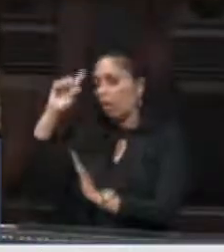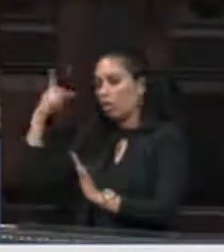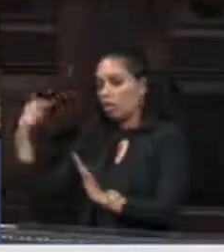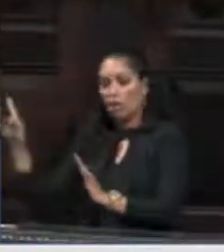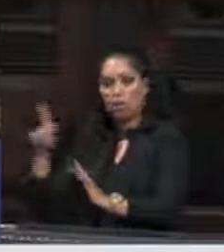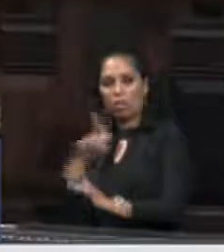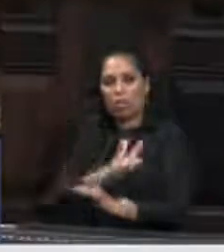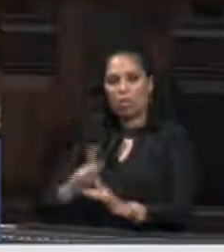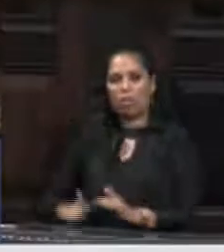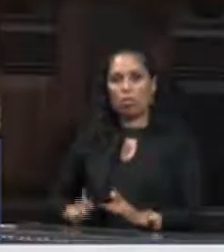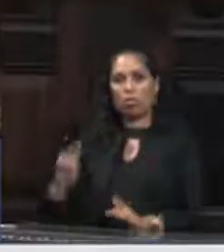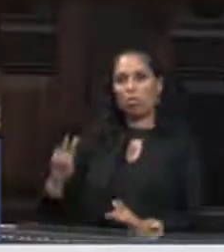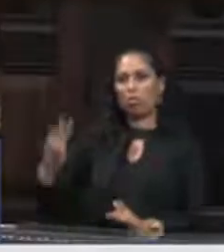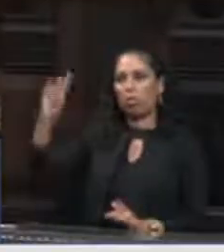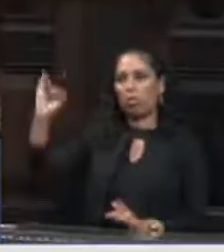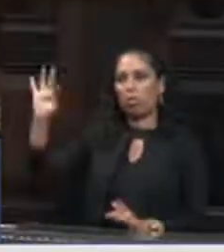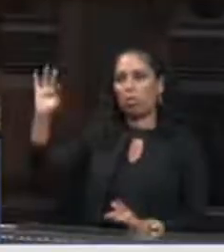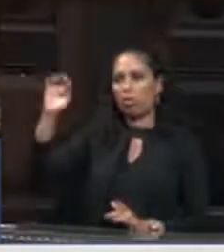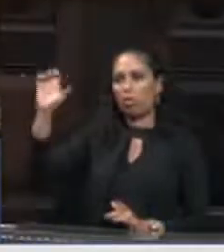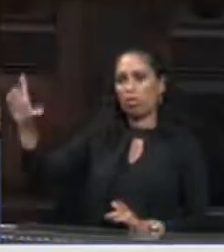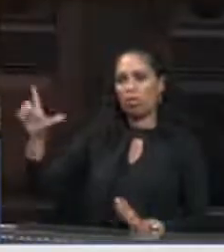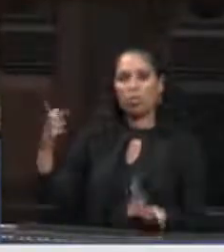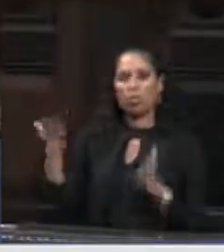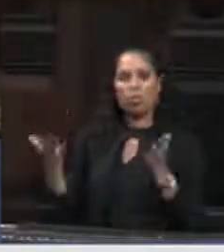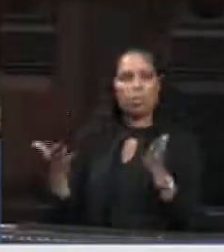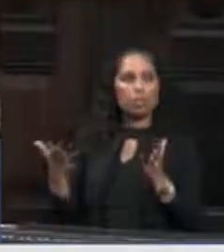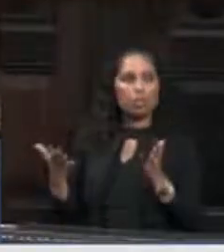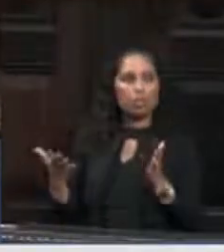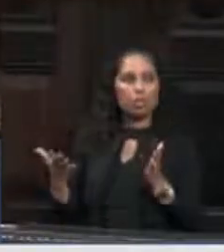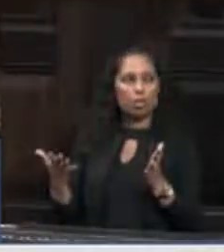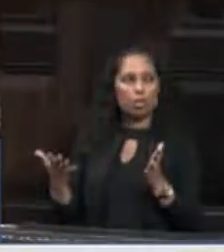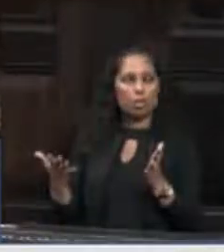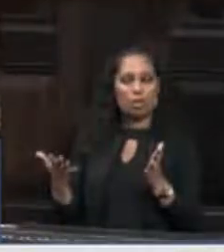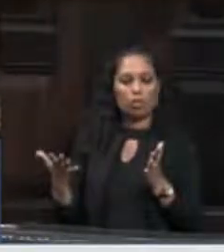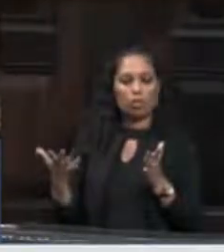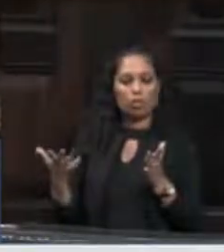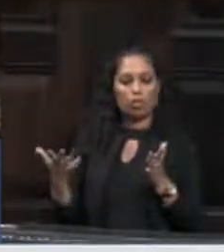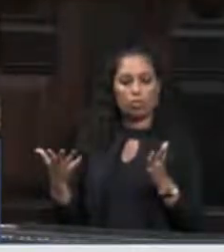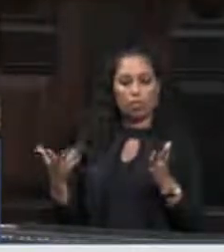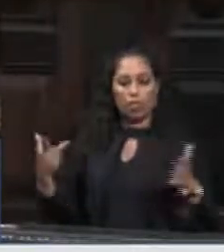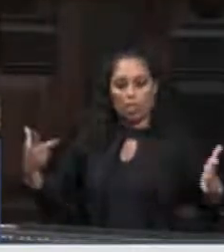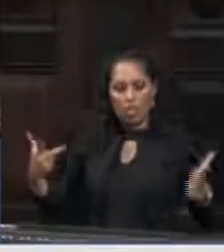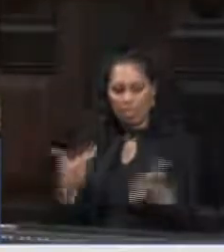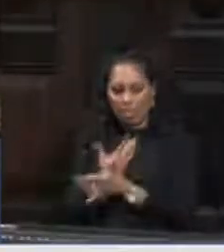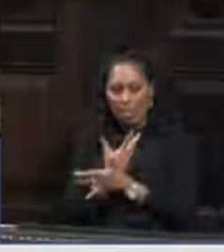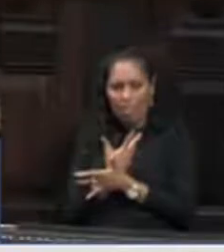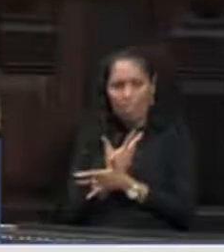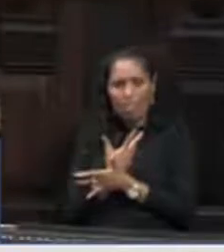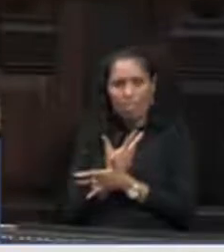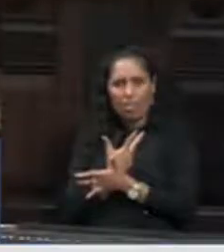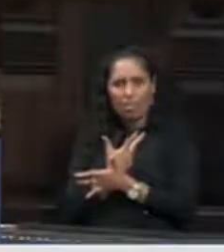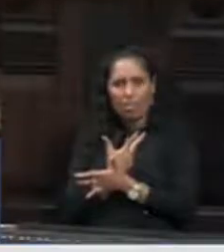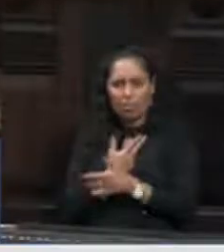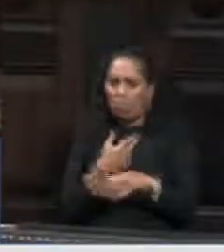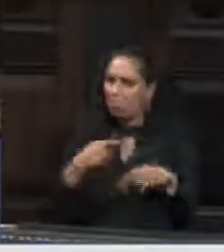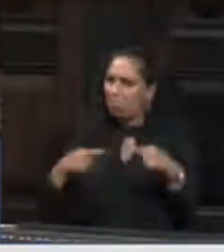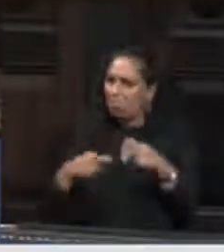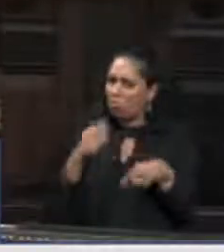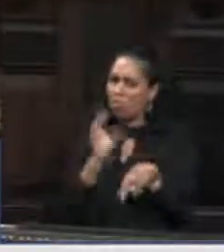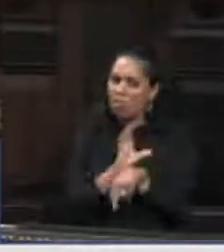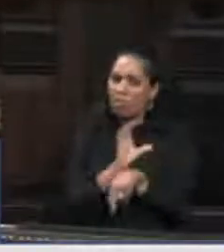governador, que propõe de forma indecorosa, insensível e inconstitucional